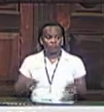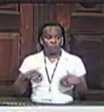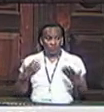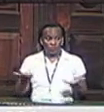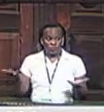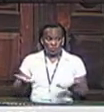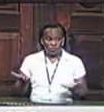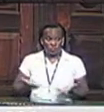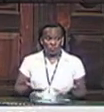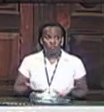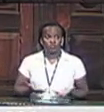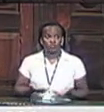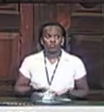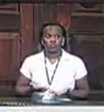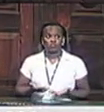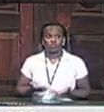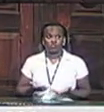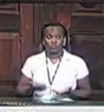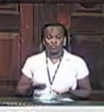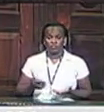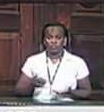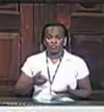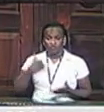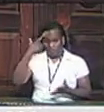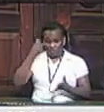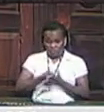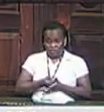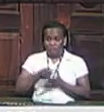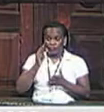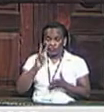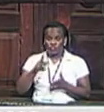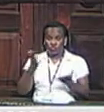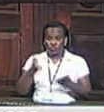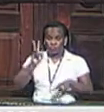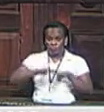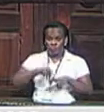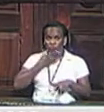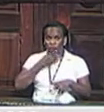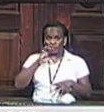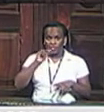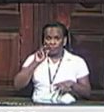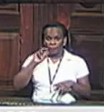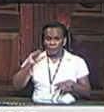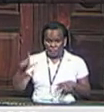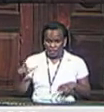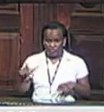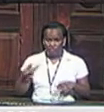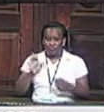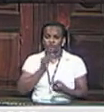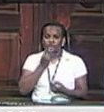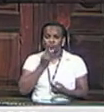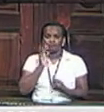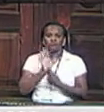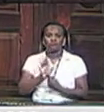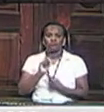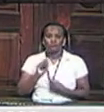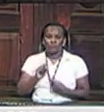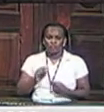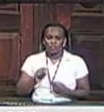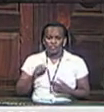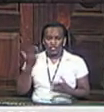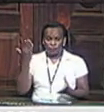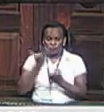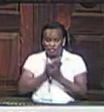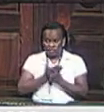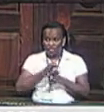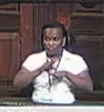Hoje, numa das decisões sobre a prisão do Cabral, está lá explícito que, dentre os processos